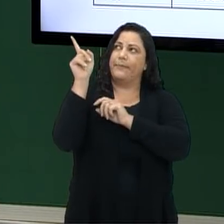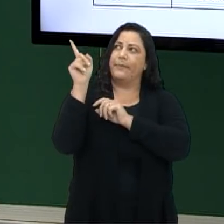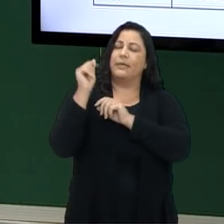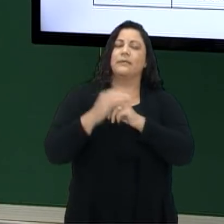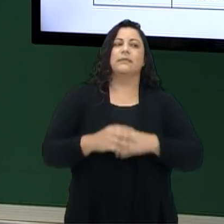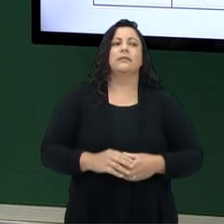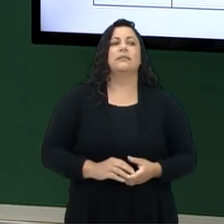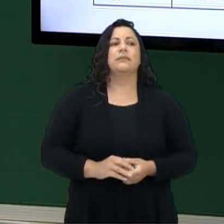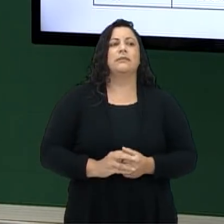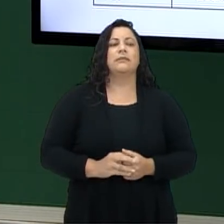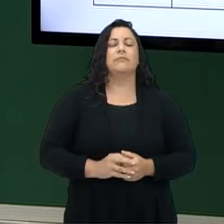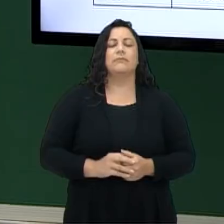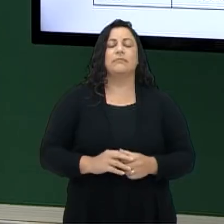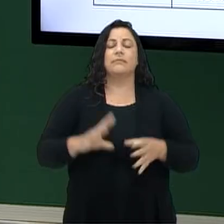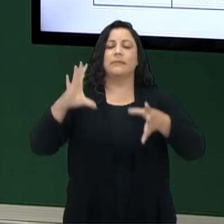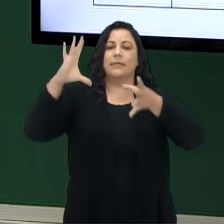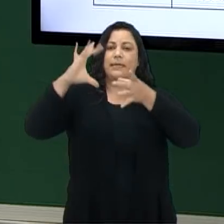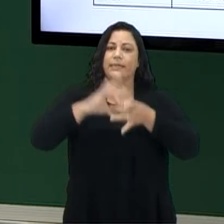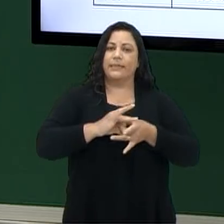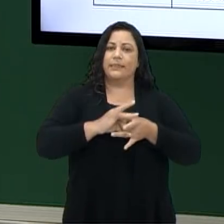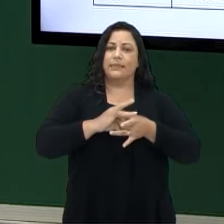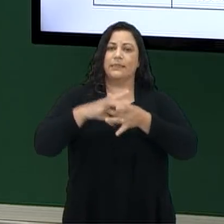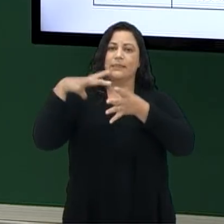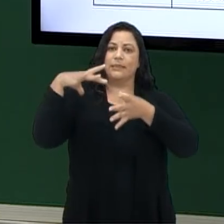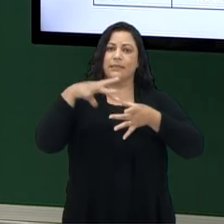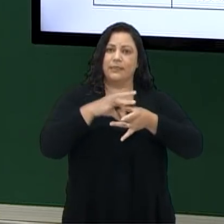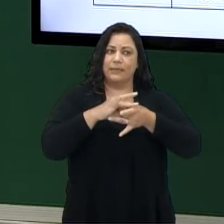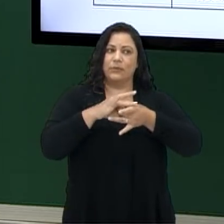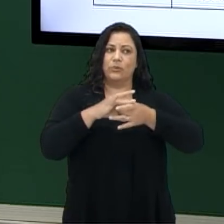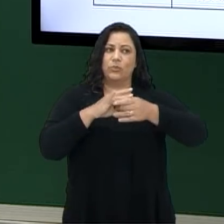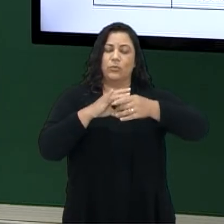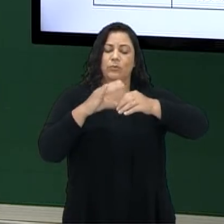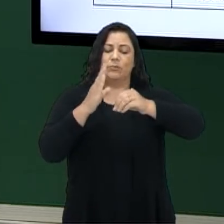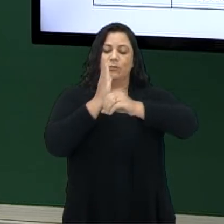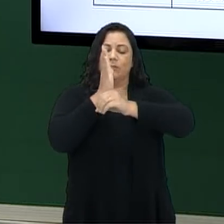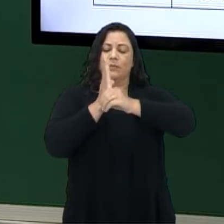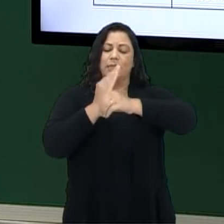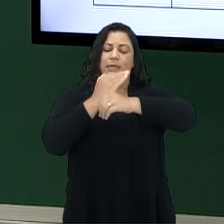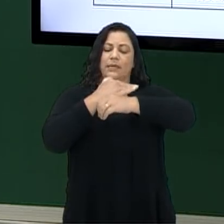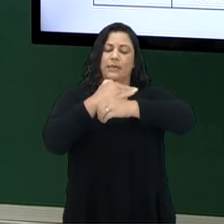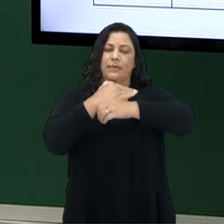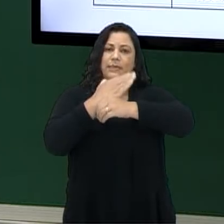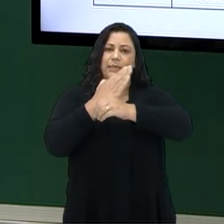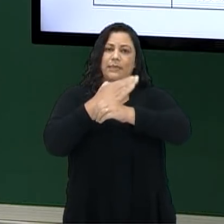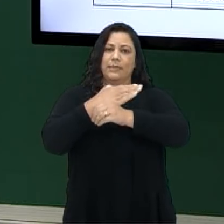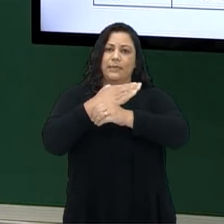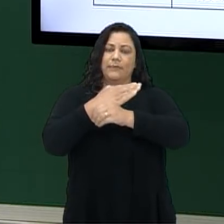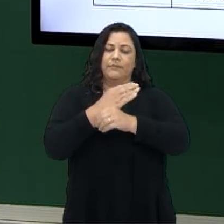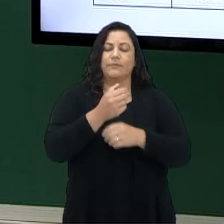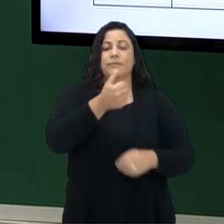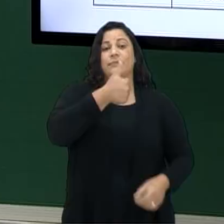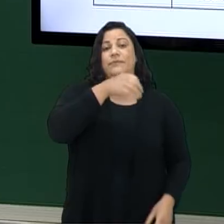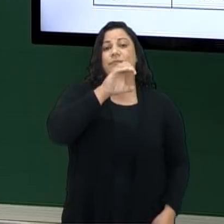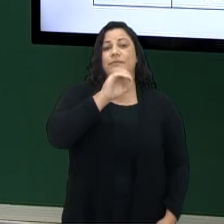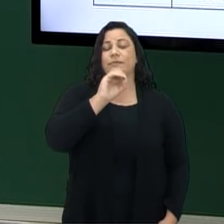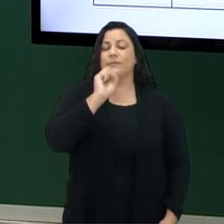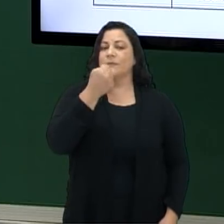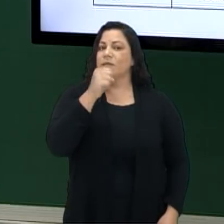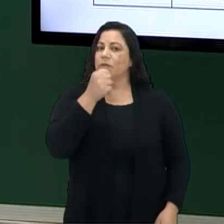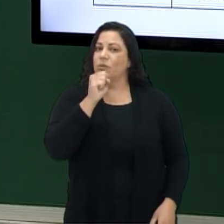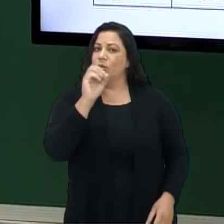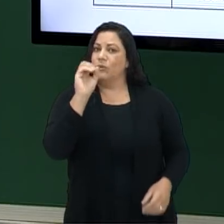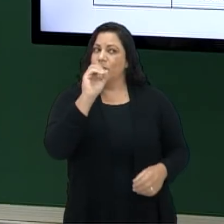Ligo os pontinhos aqui. E temos, então, a medida do próximo arco, que é de 108 graus,